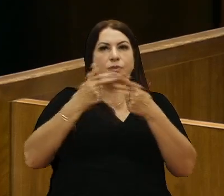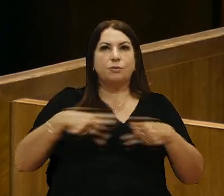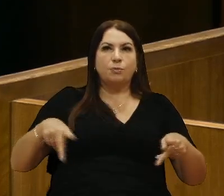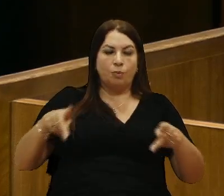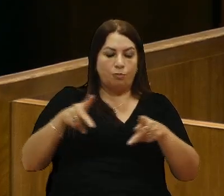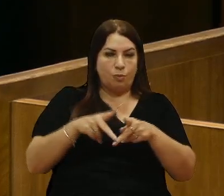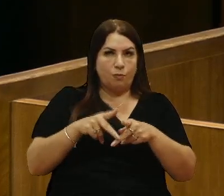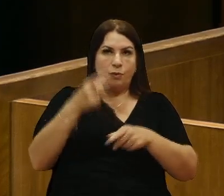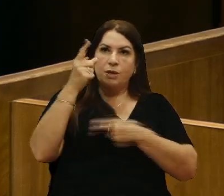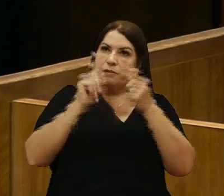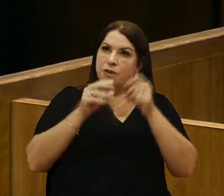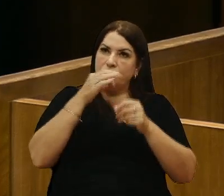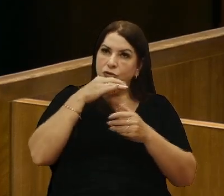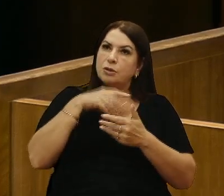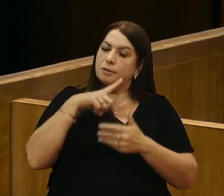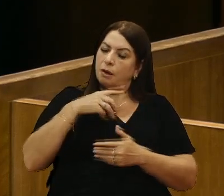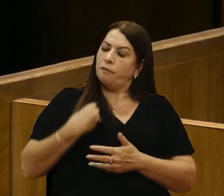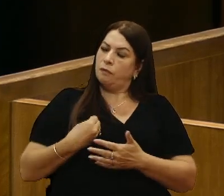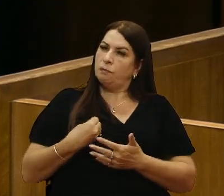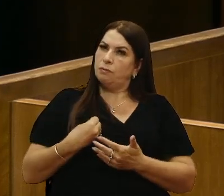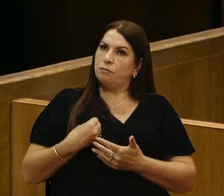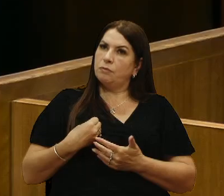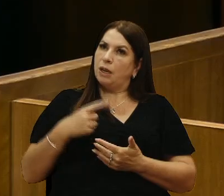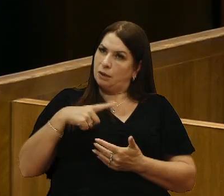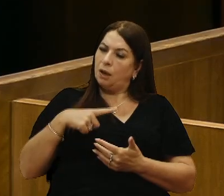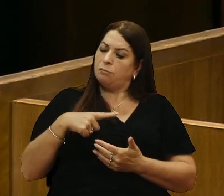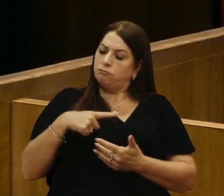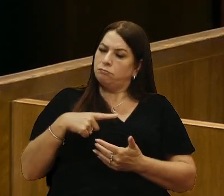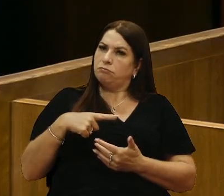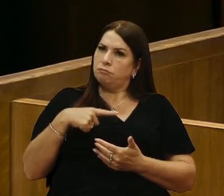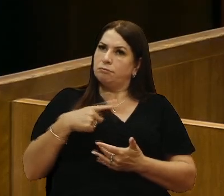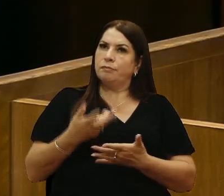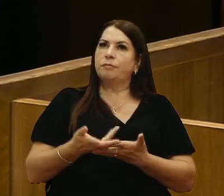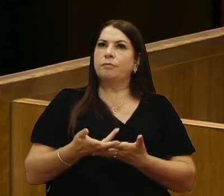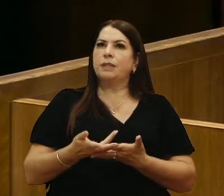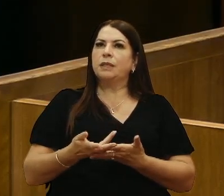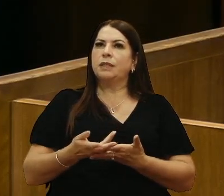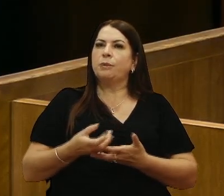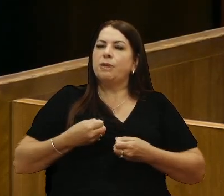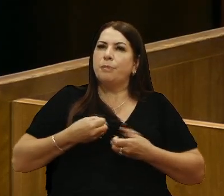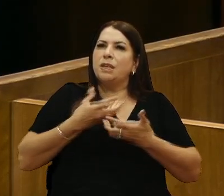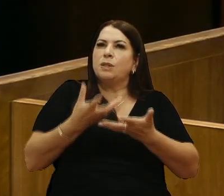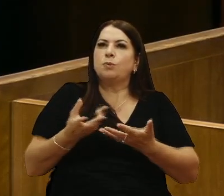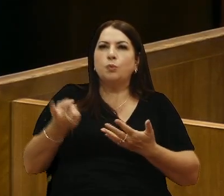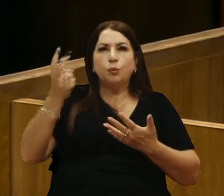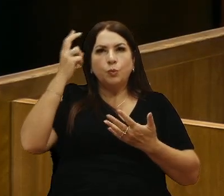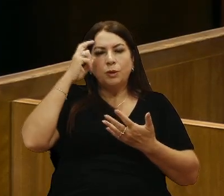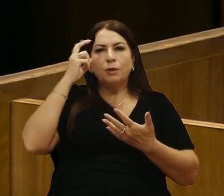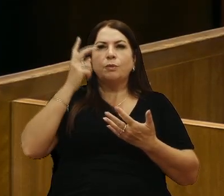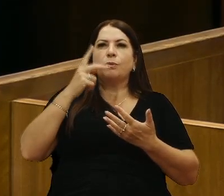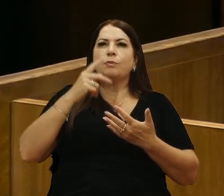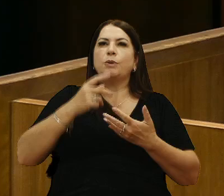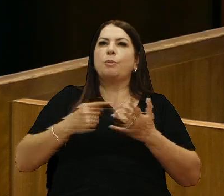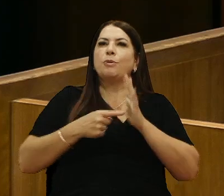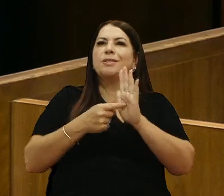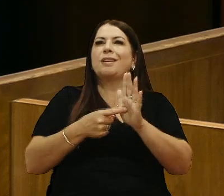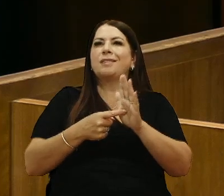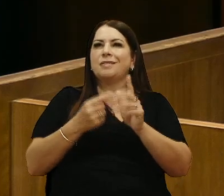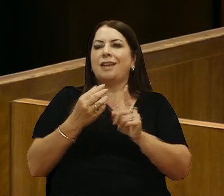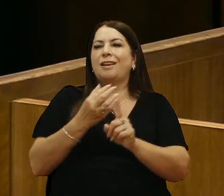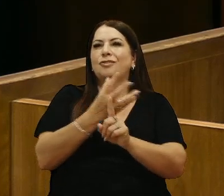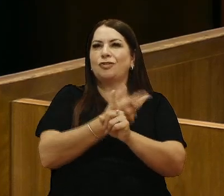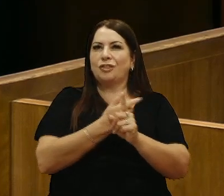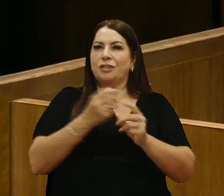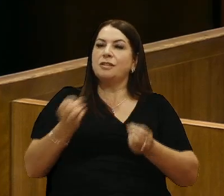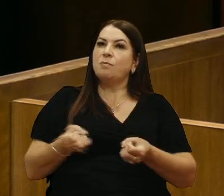O Carnaval de Caxias, ele está vivo, ele existe. É expressão cultural, é manifestação artística, é